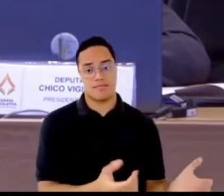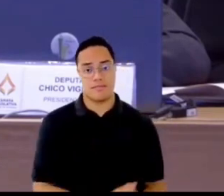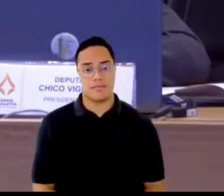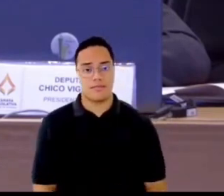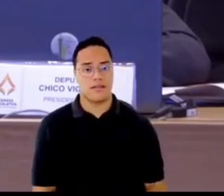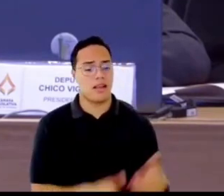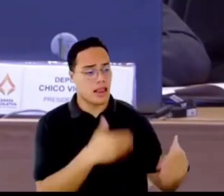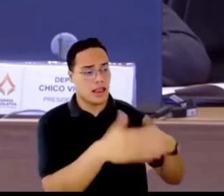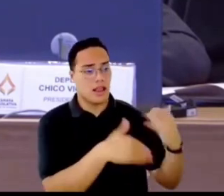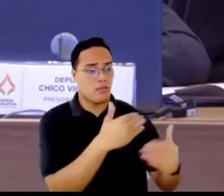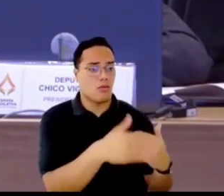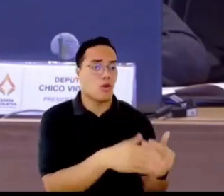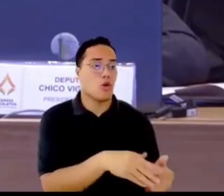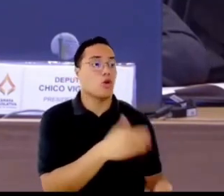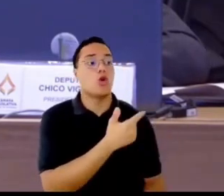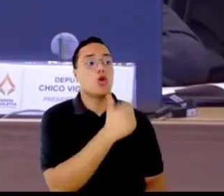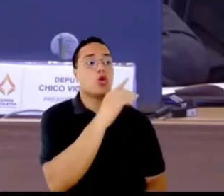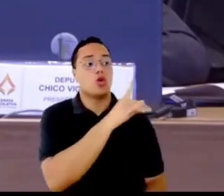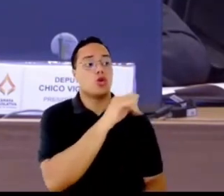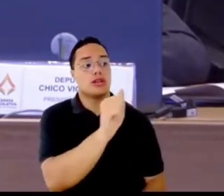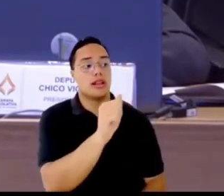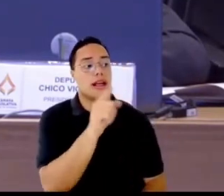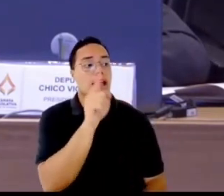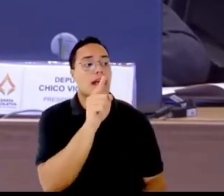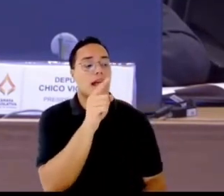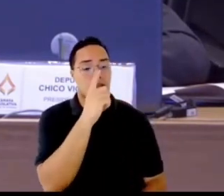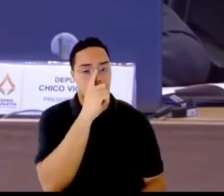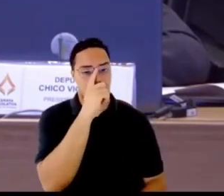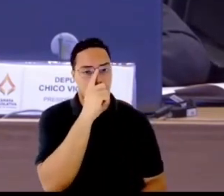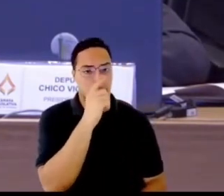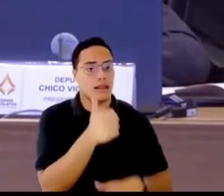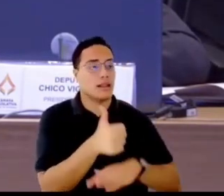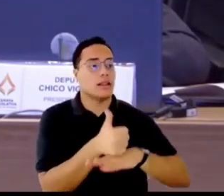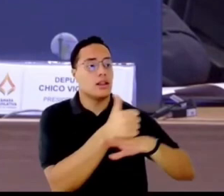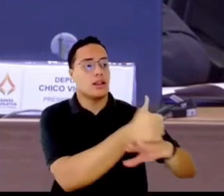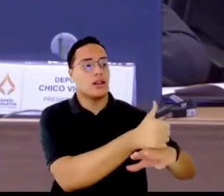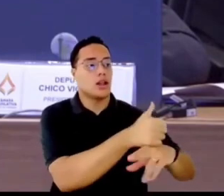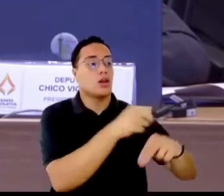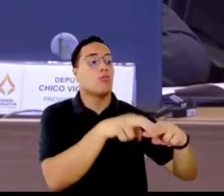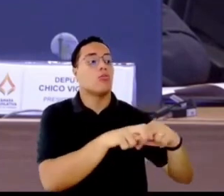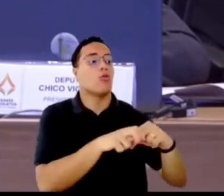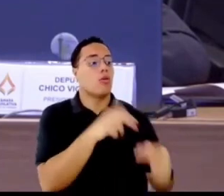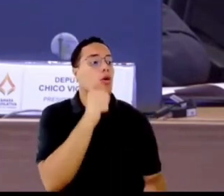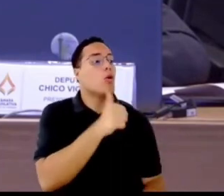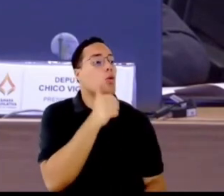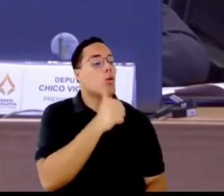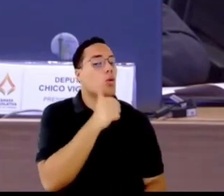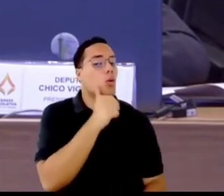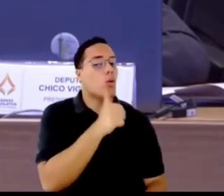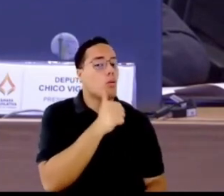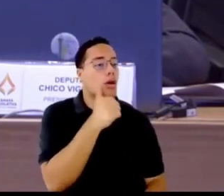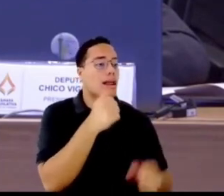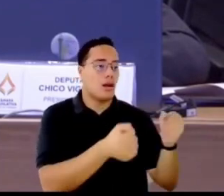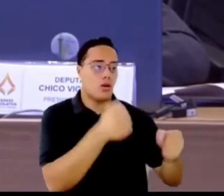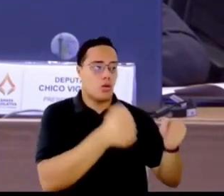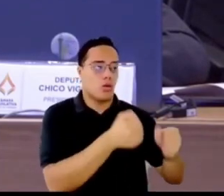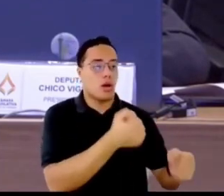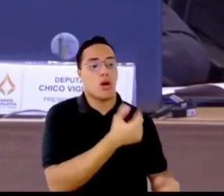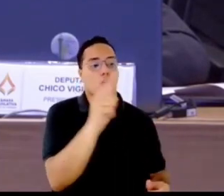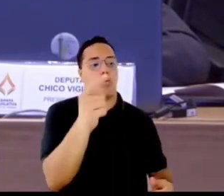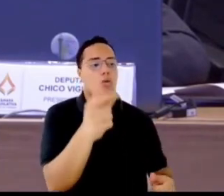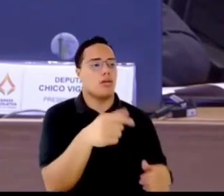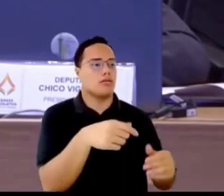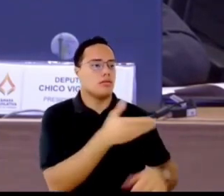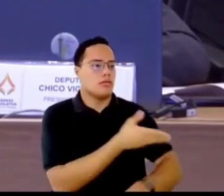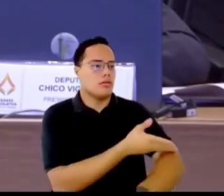deles de transportá-lo seria através de uma mulher num outro veículo branco, uma caminhoneta, e